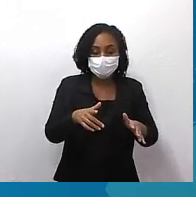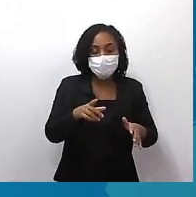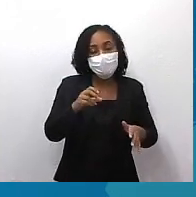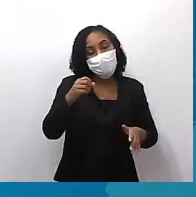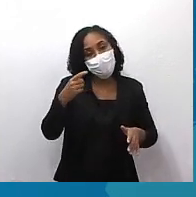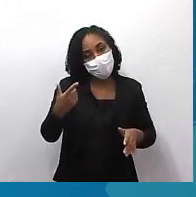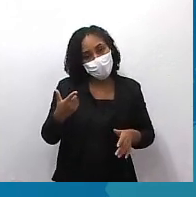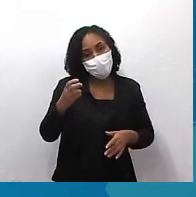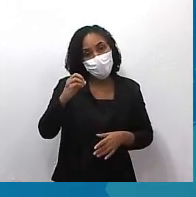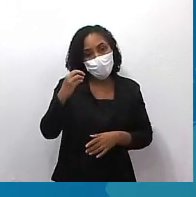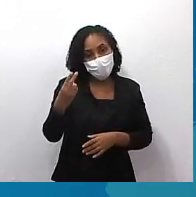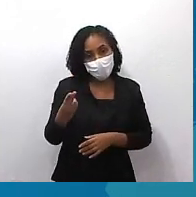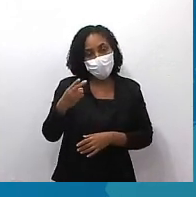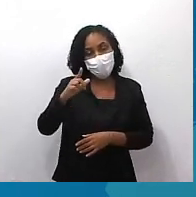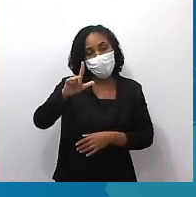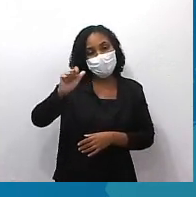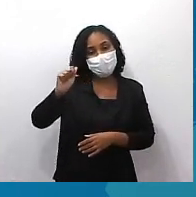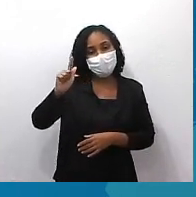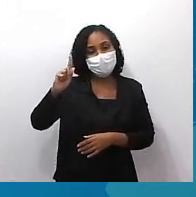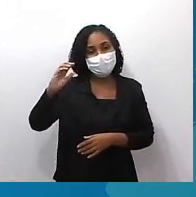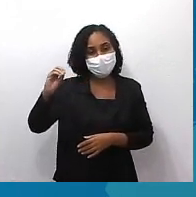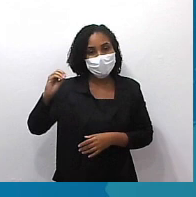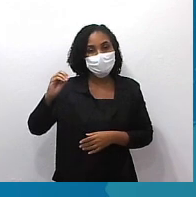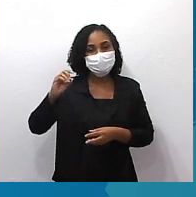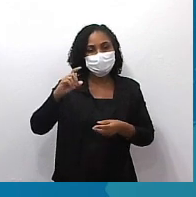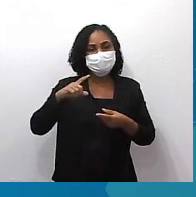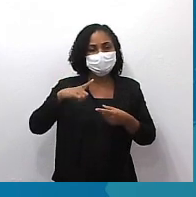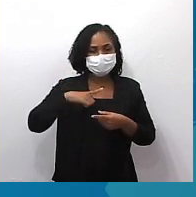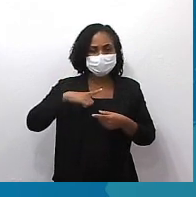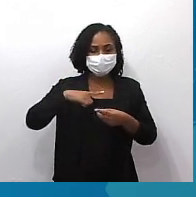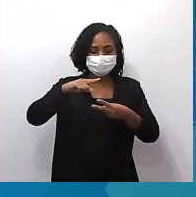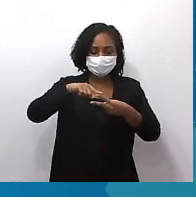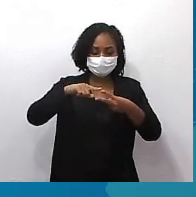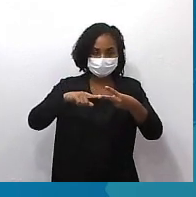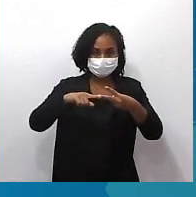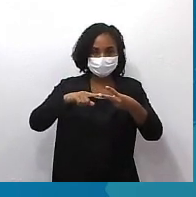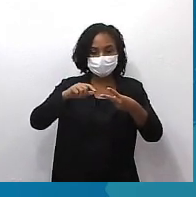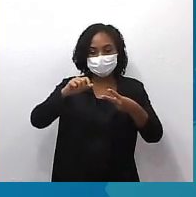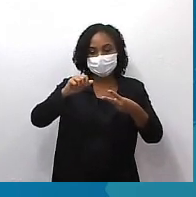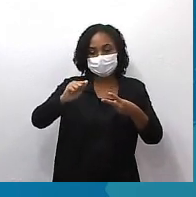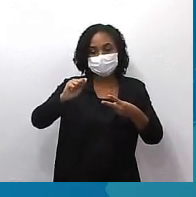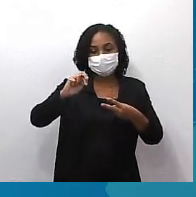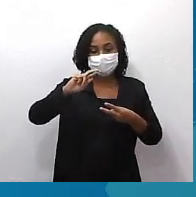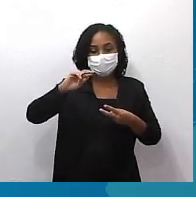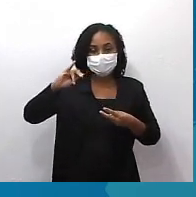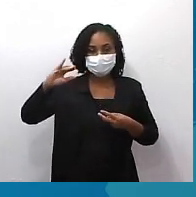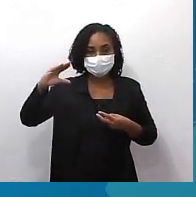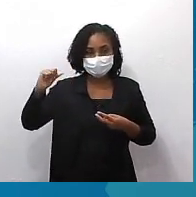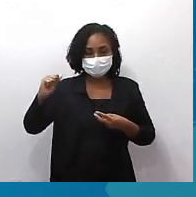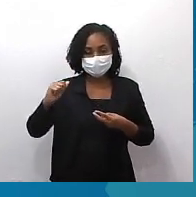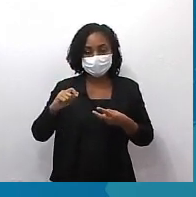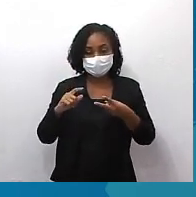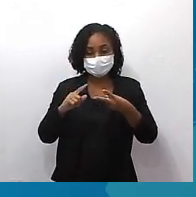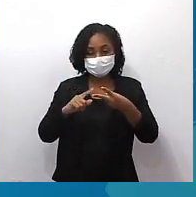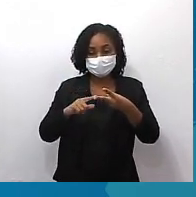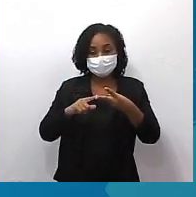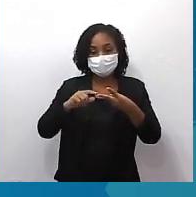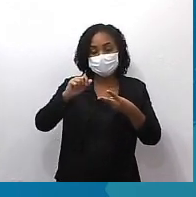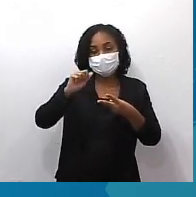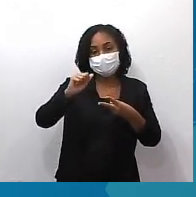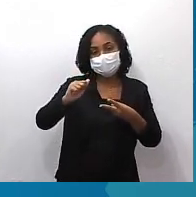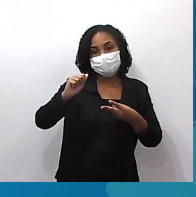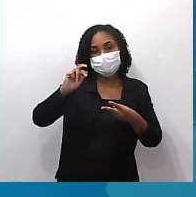ou em um lago. E a gente ainda tem 2 tipos diferentes, que é a arreica e a criptorreica. A arreica, a